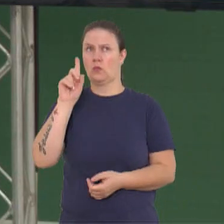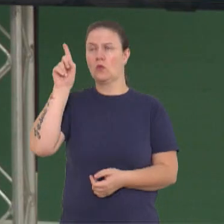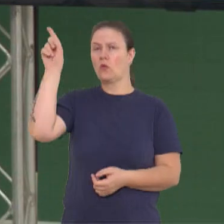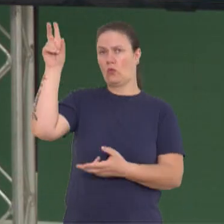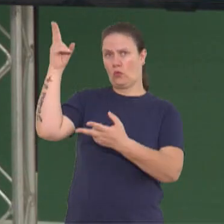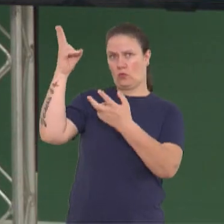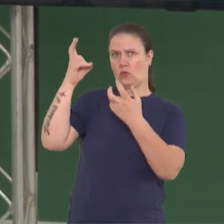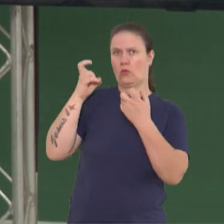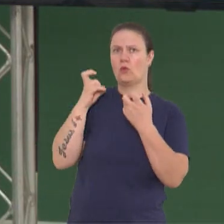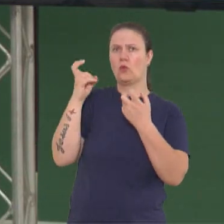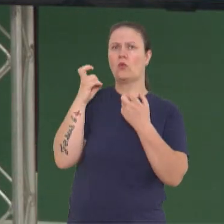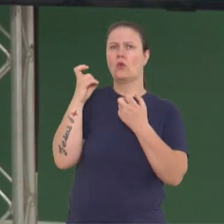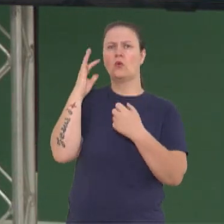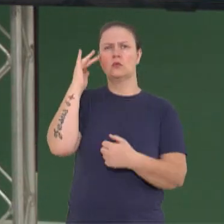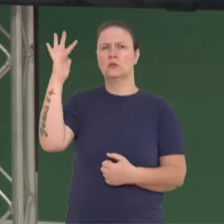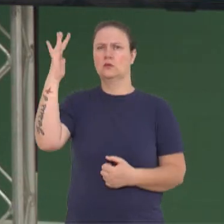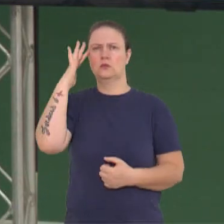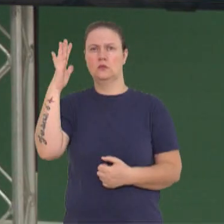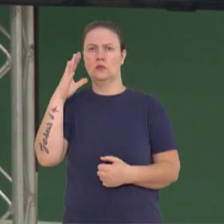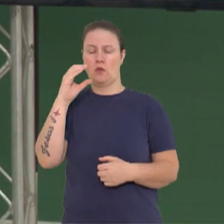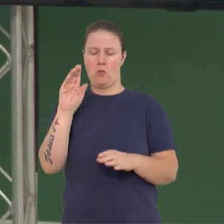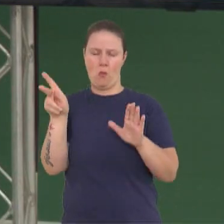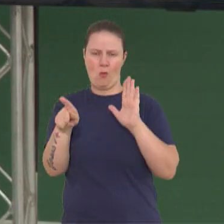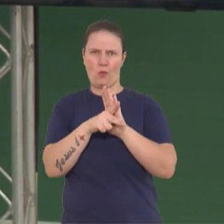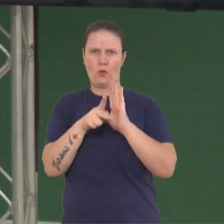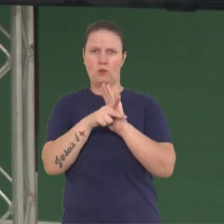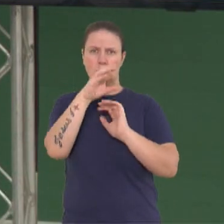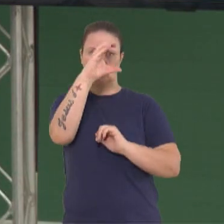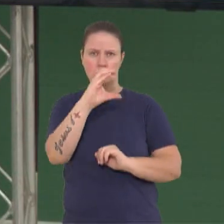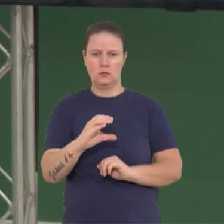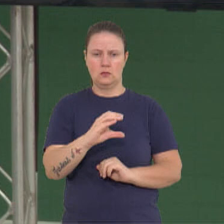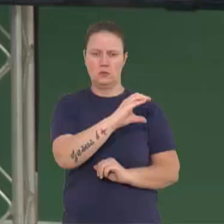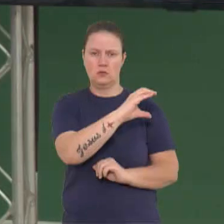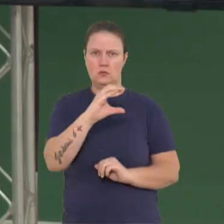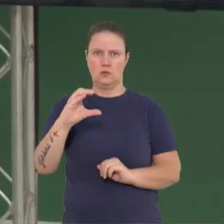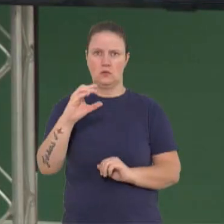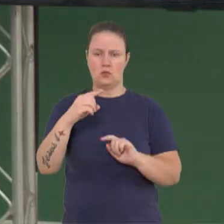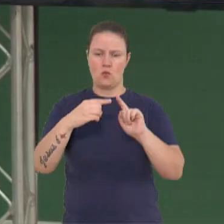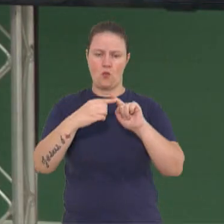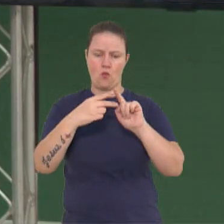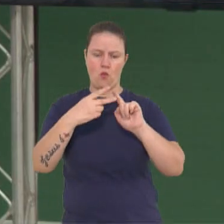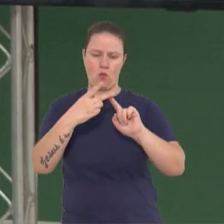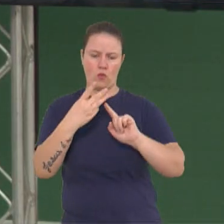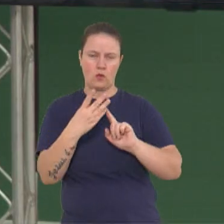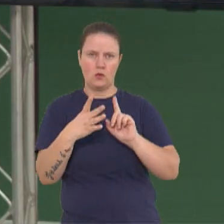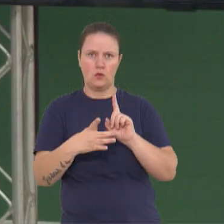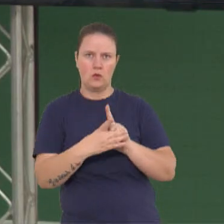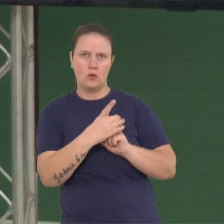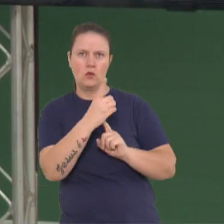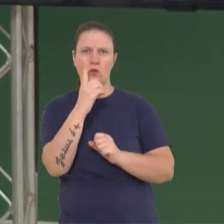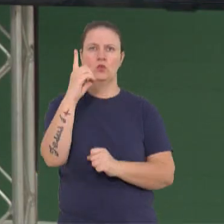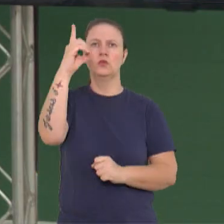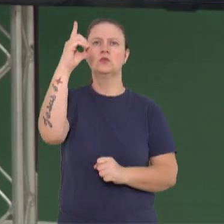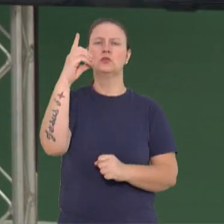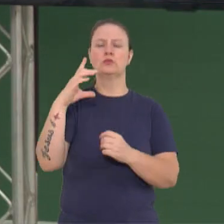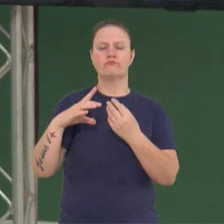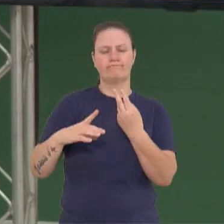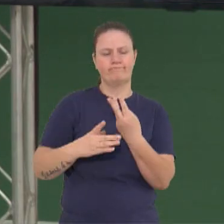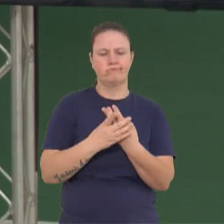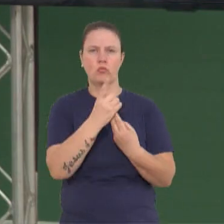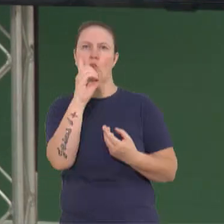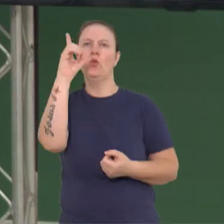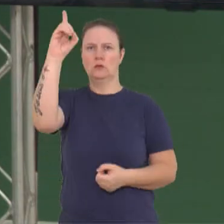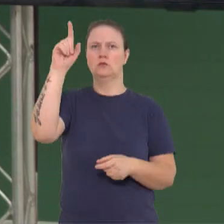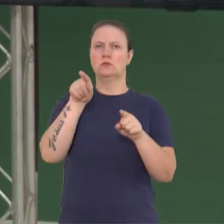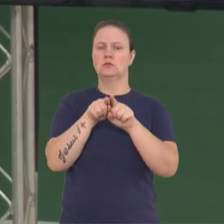com uma concepção de filosofia cristã, da trindade do cristianismo, vai ver essa trindade a partir da dialética